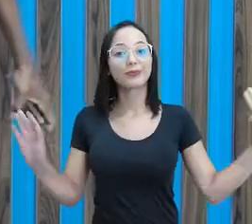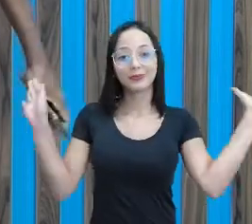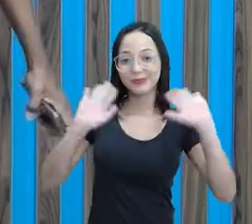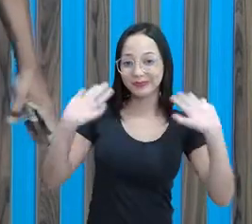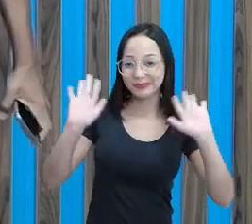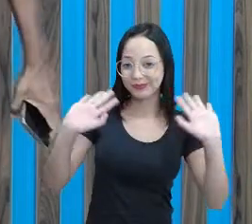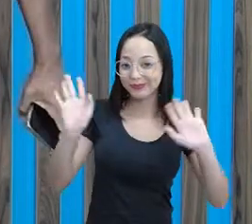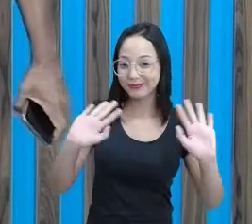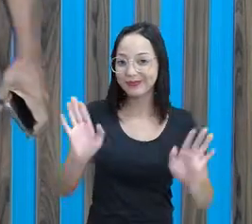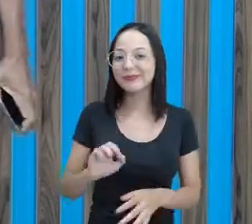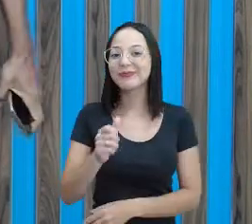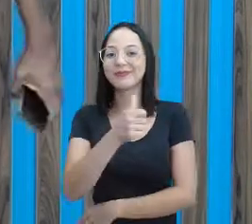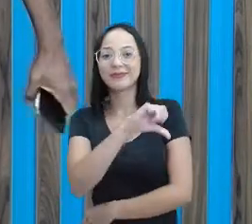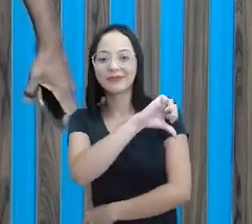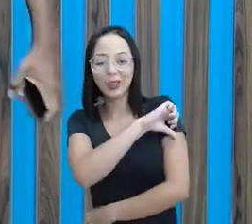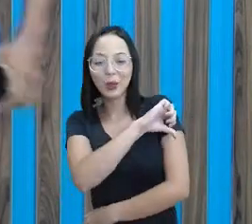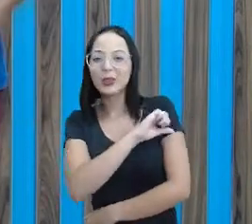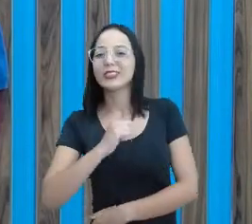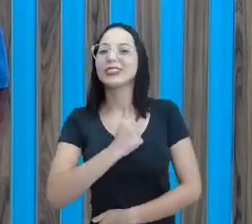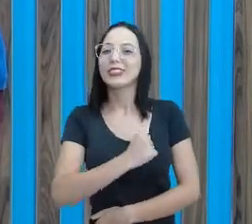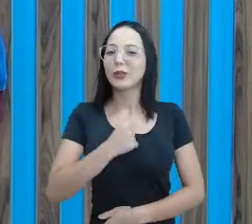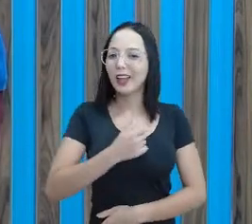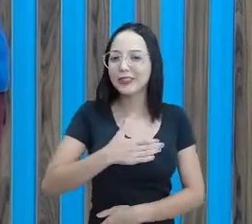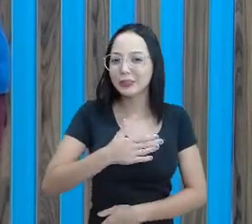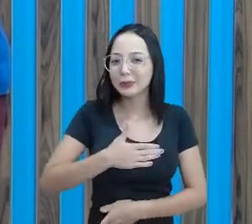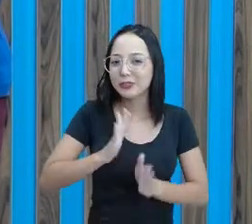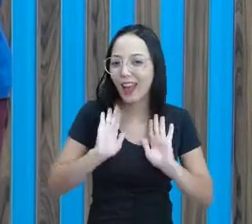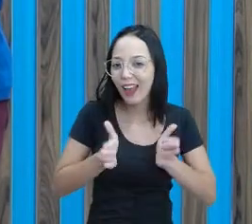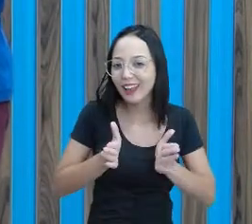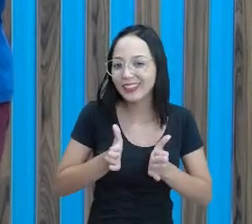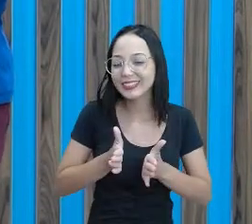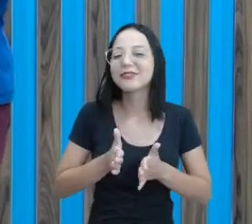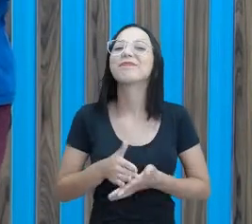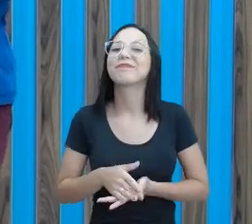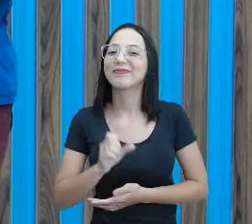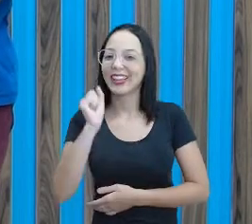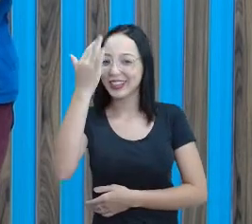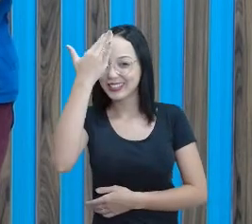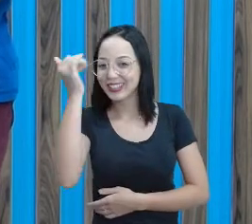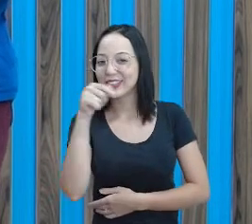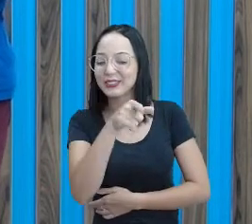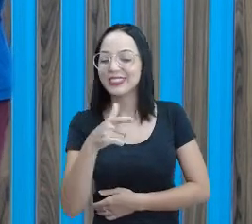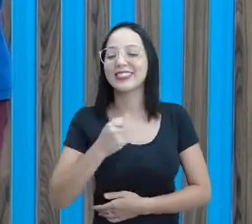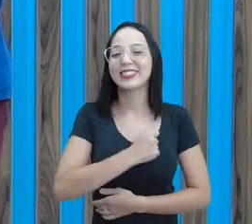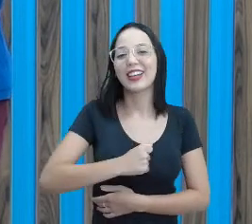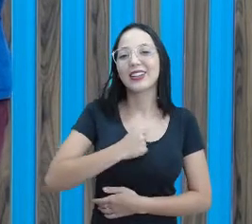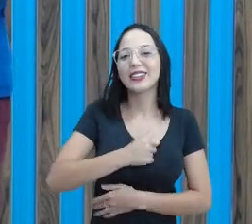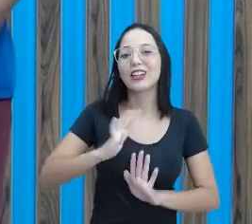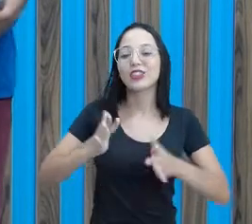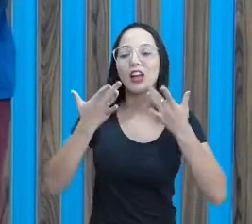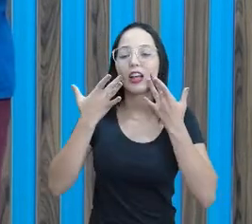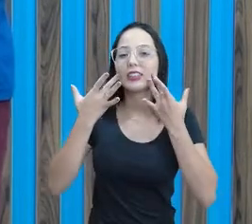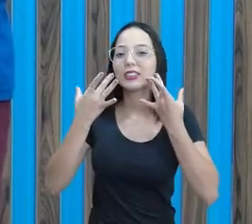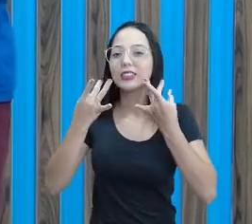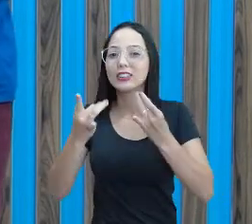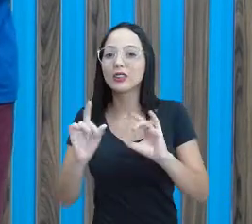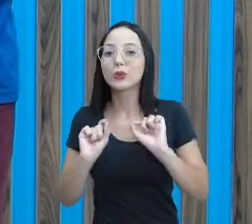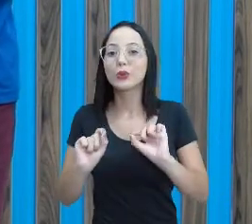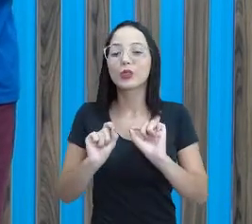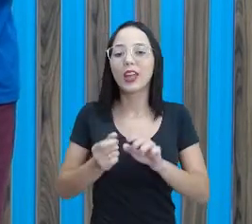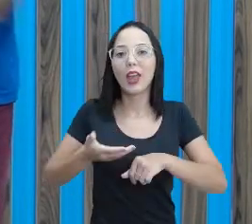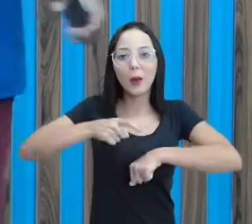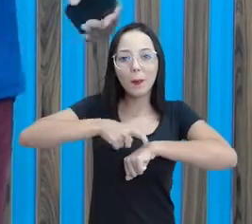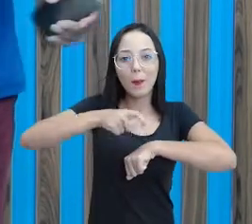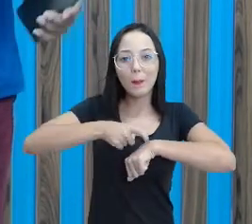E aí, pessoal do nono ano, tava com saudade de mim? Tava ou não tava? Diga se não tava. Eu sei que vocês estavam aí, ligados só. Todo mundo na